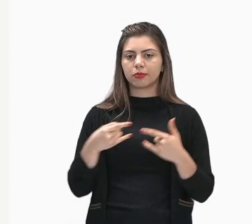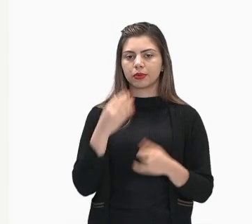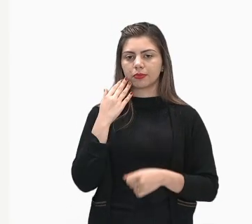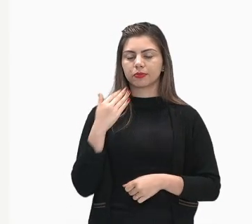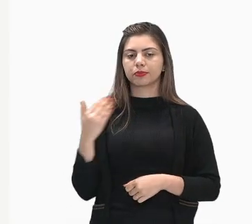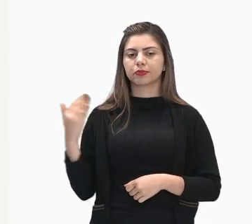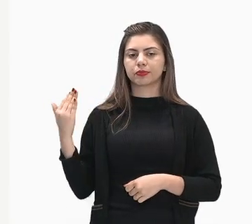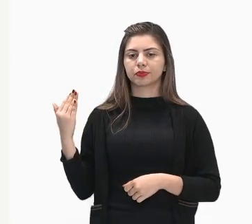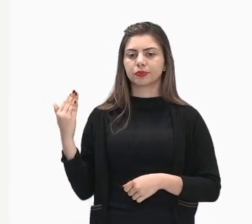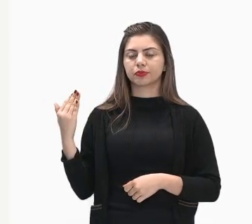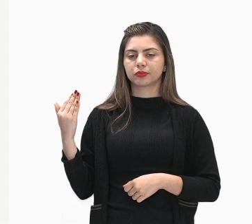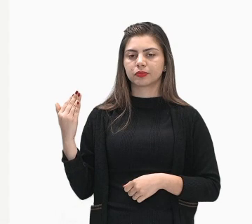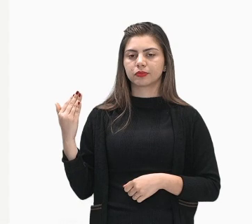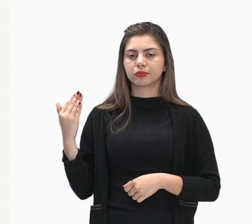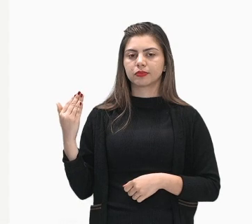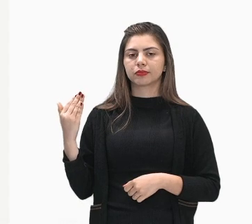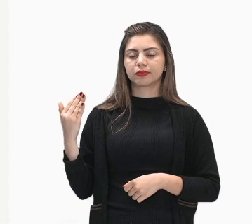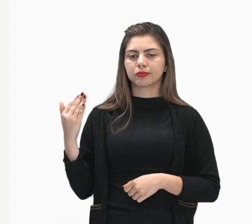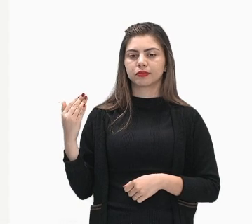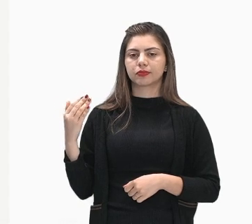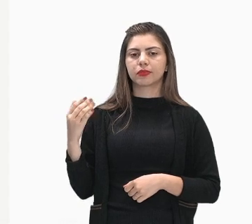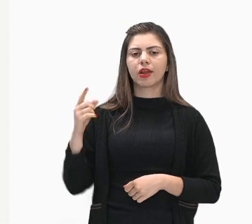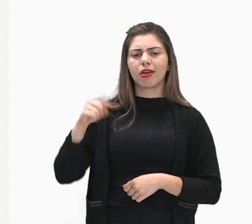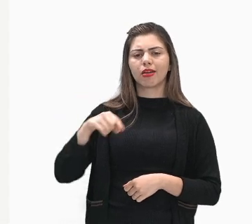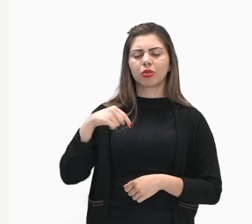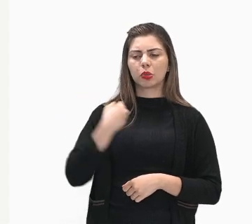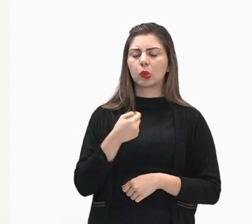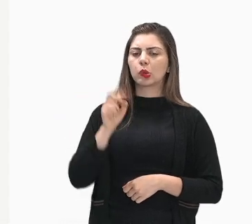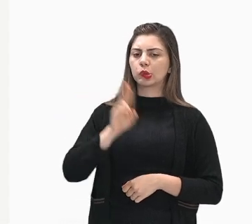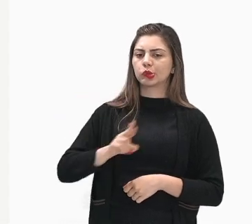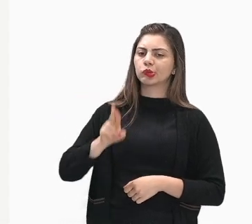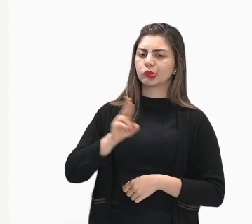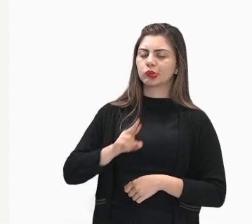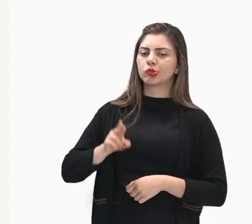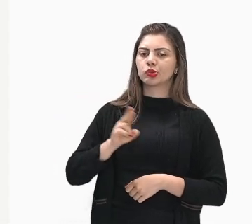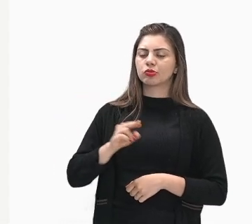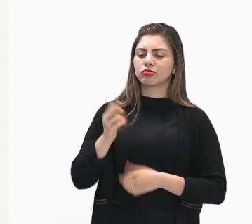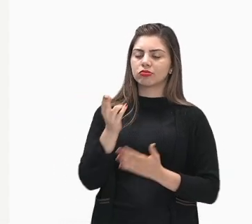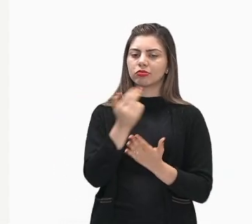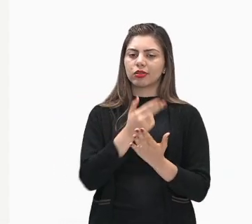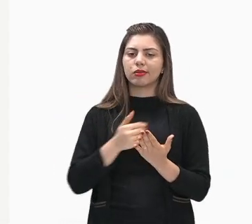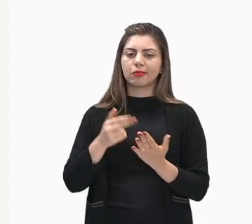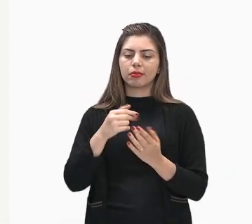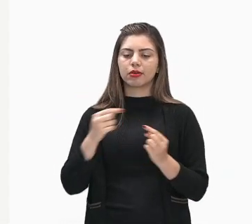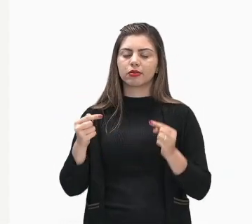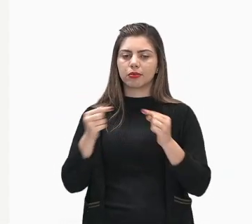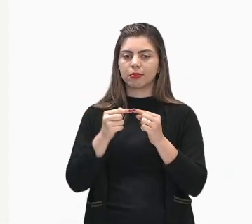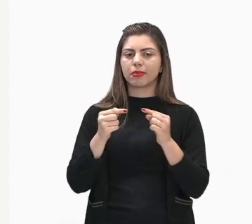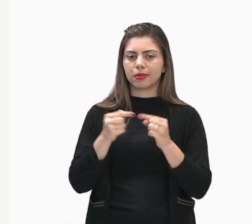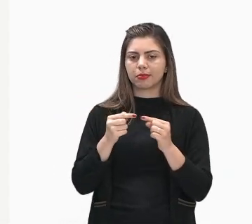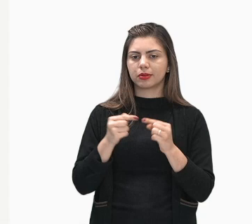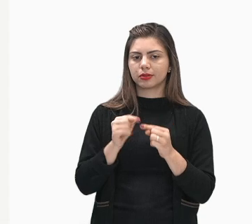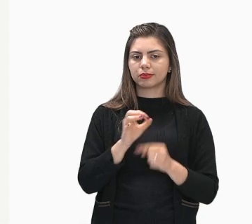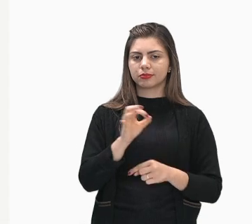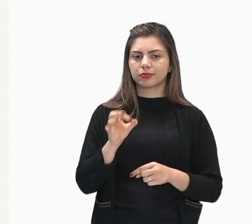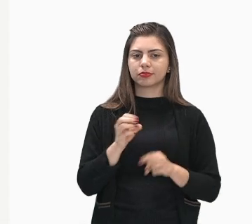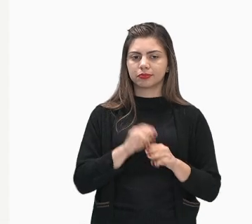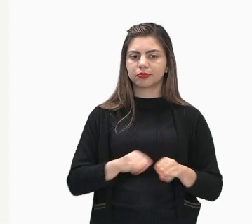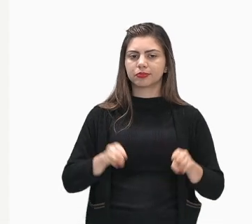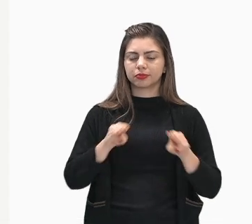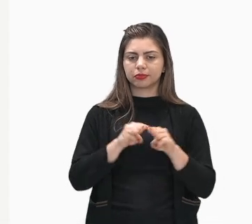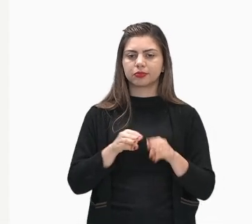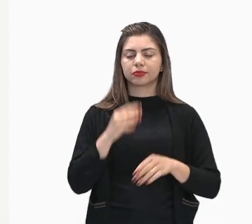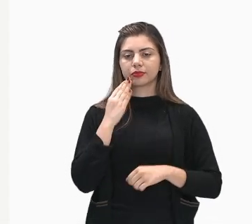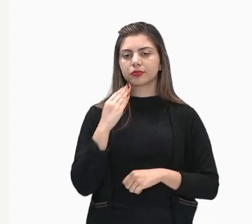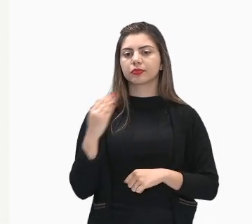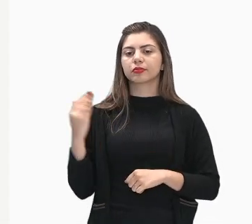é que a gente representa um ímã. É muito comum representar dessa forma como está na imagem. A representação de